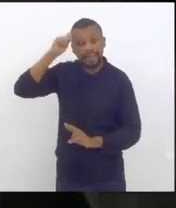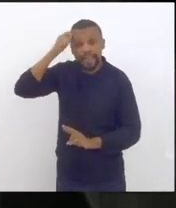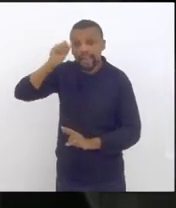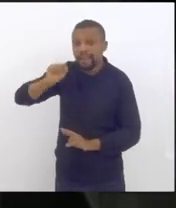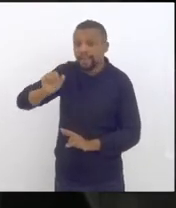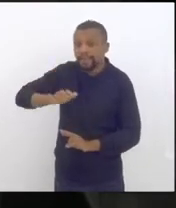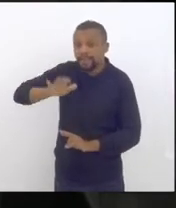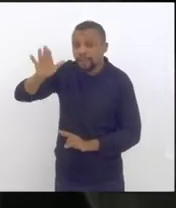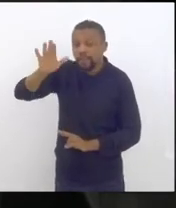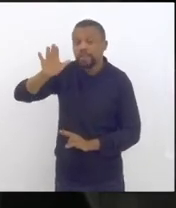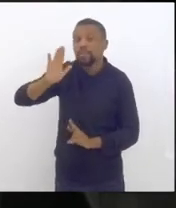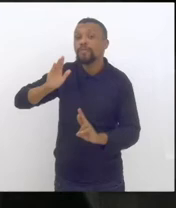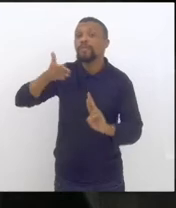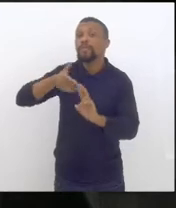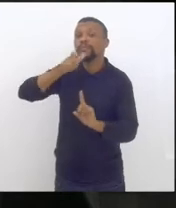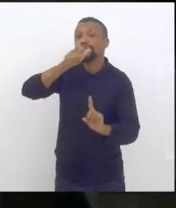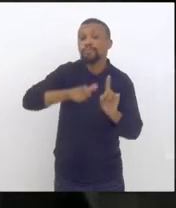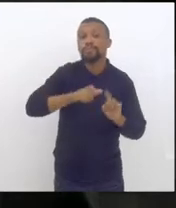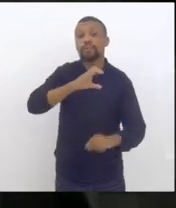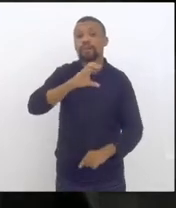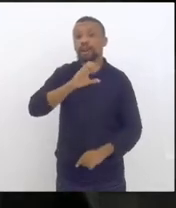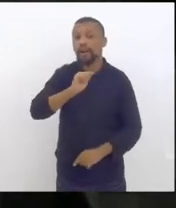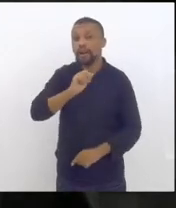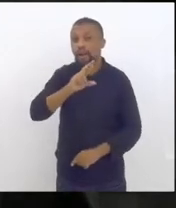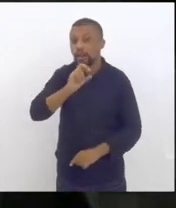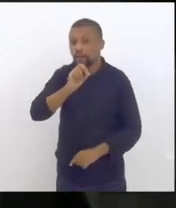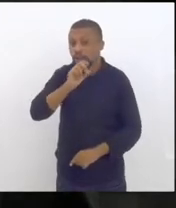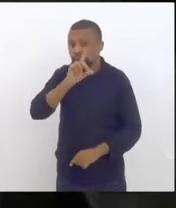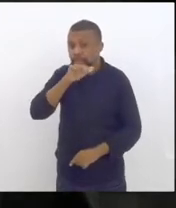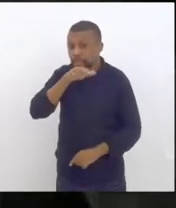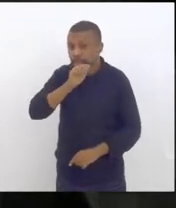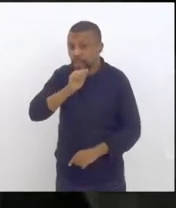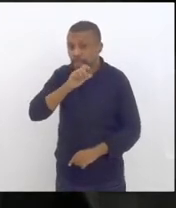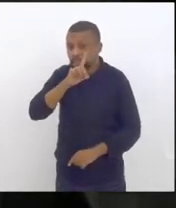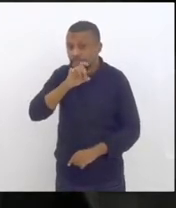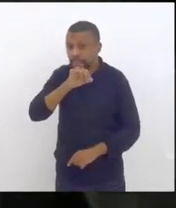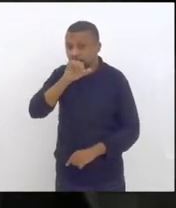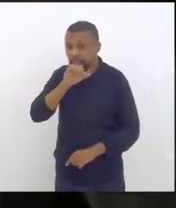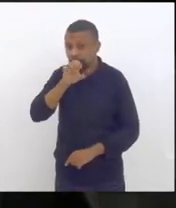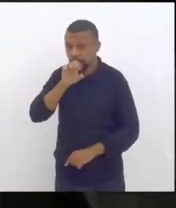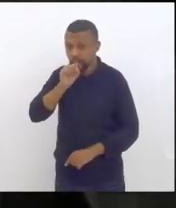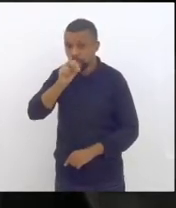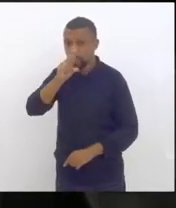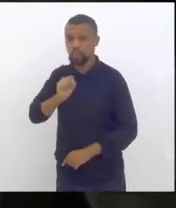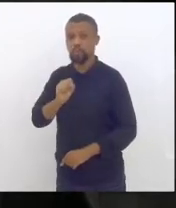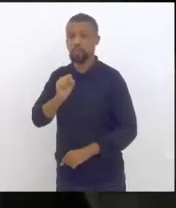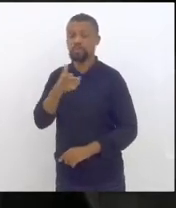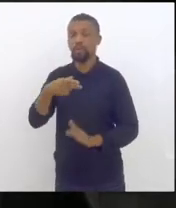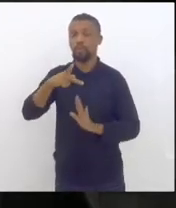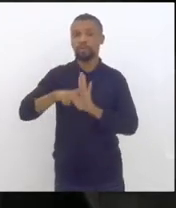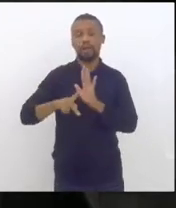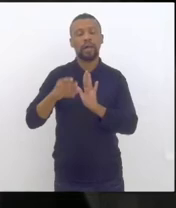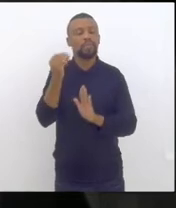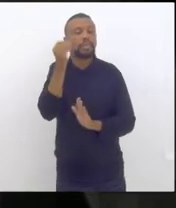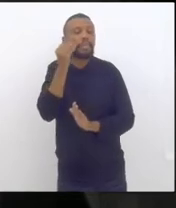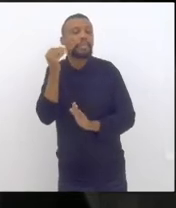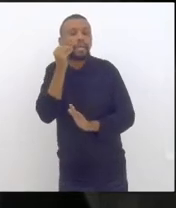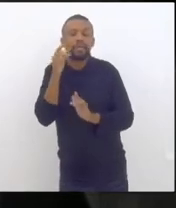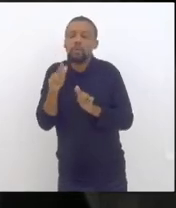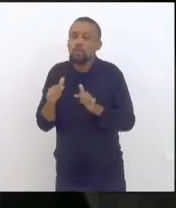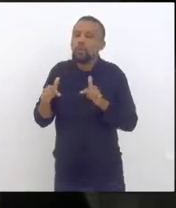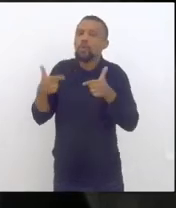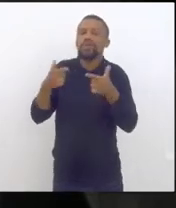refiro aqui a Carolina de Jesus né tanto projeto tenta atuar no sentido de reconhecer